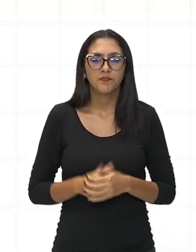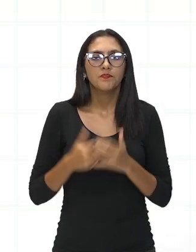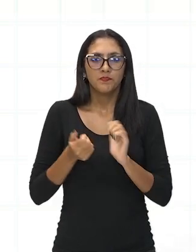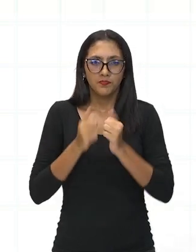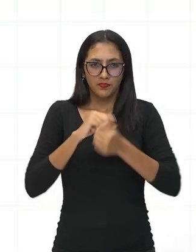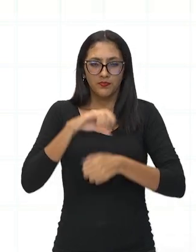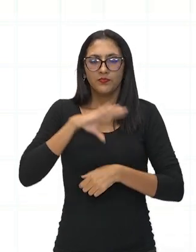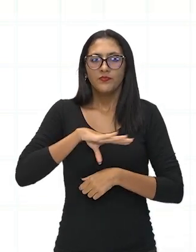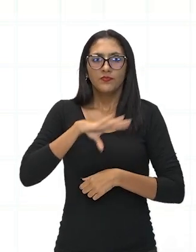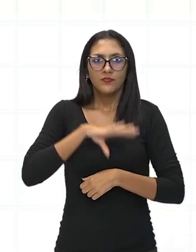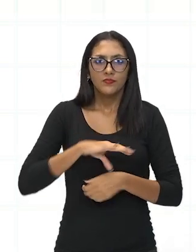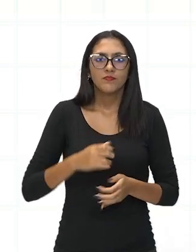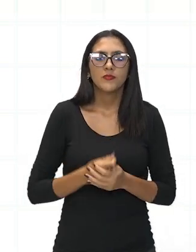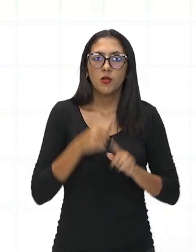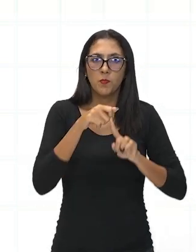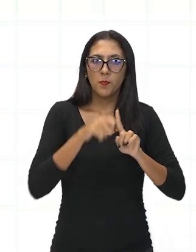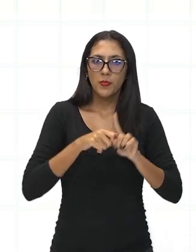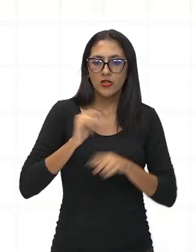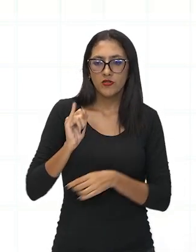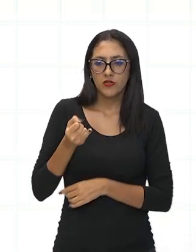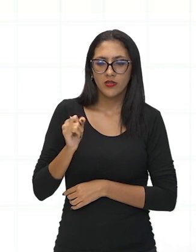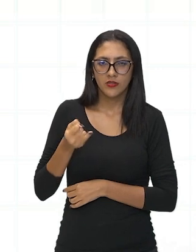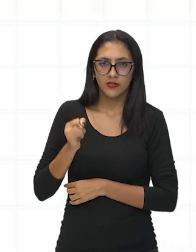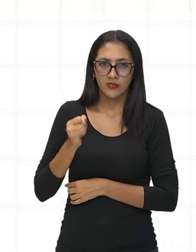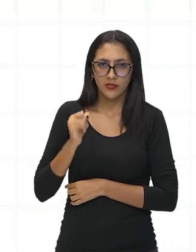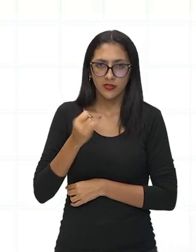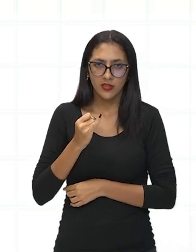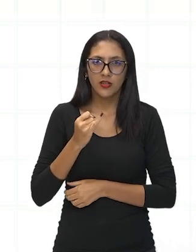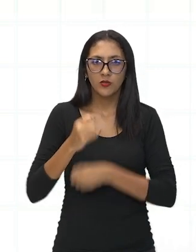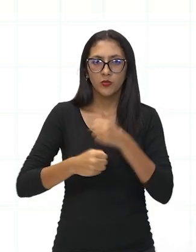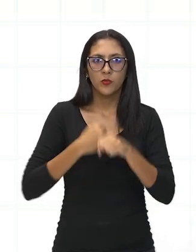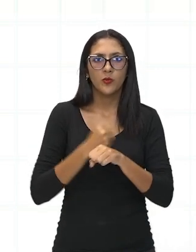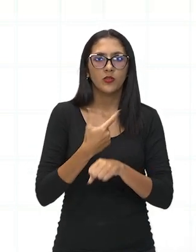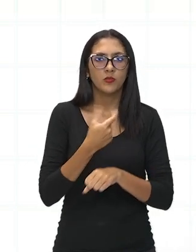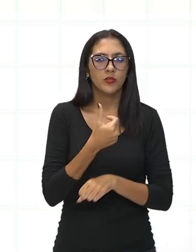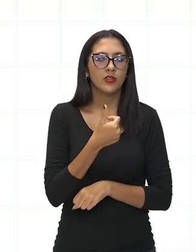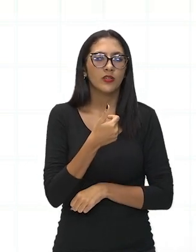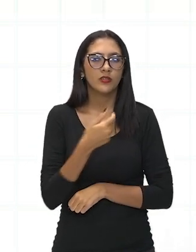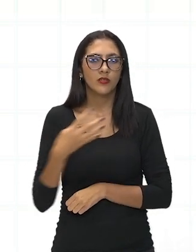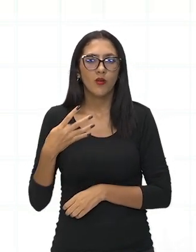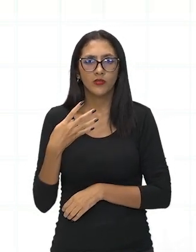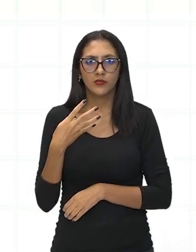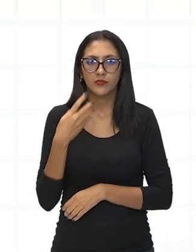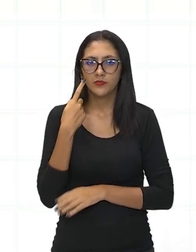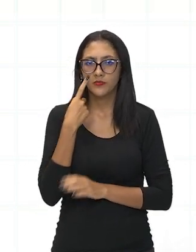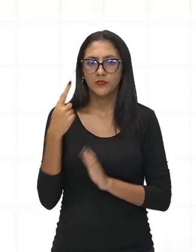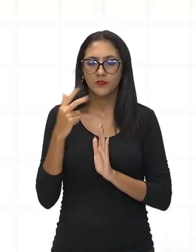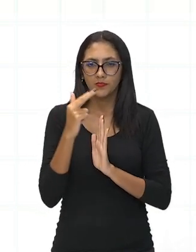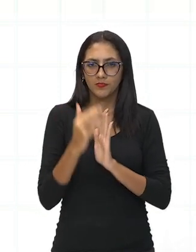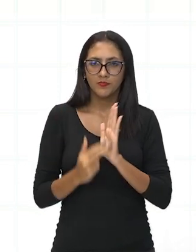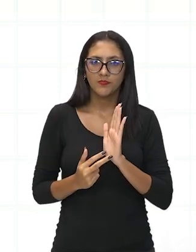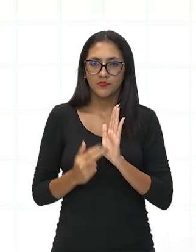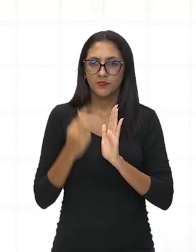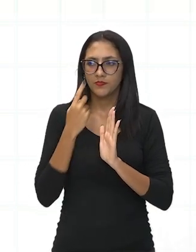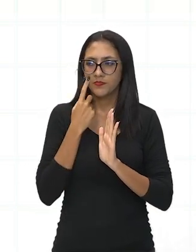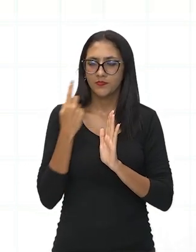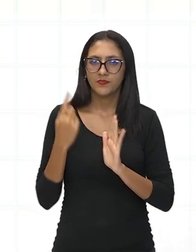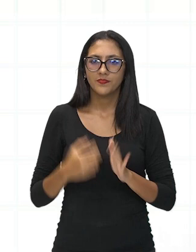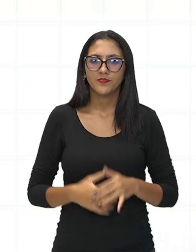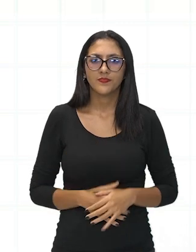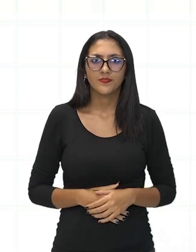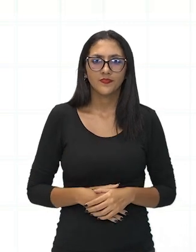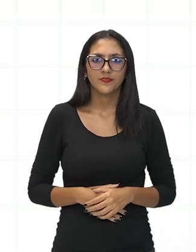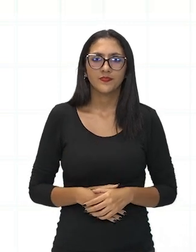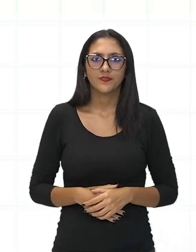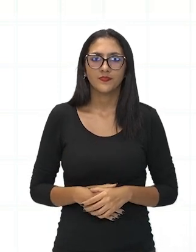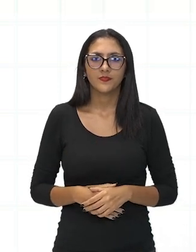de 2014, né? A doctor from New Zealand had a frightening experience